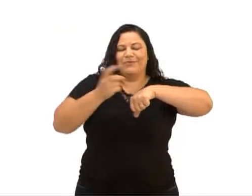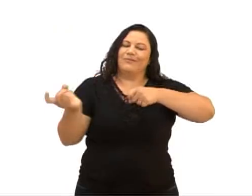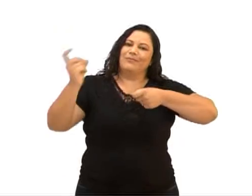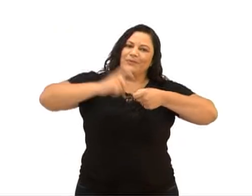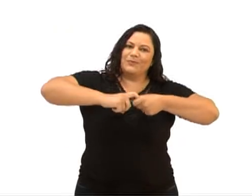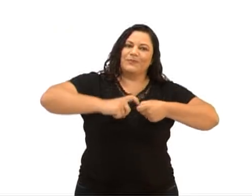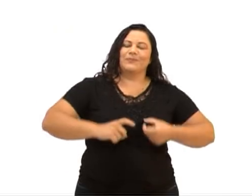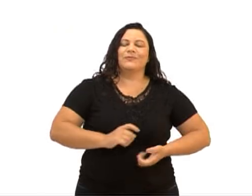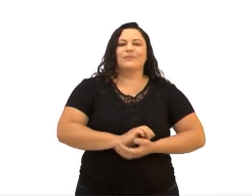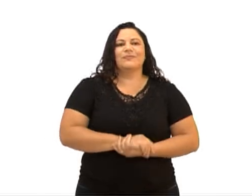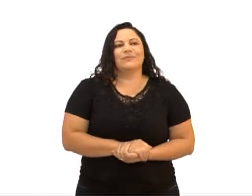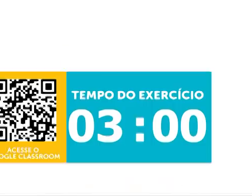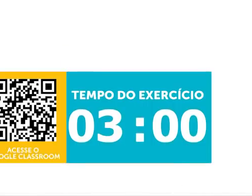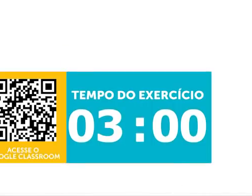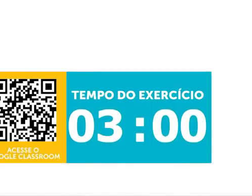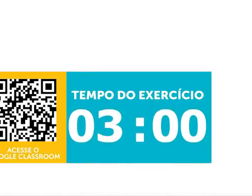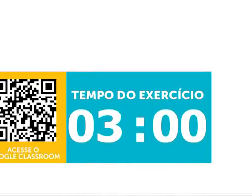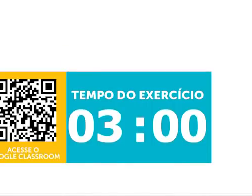volta.